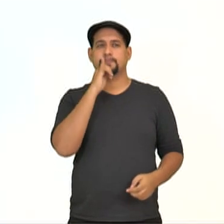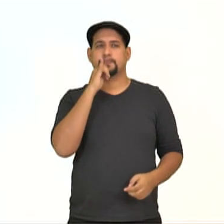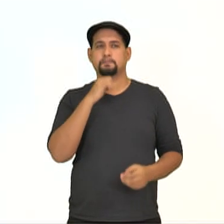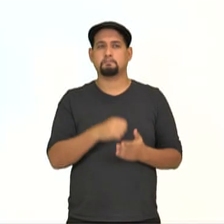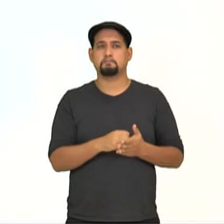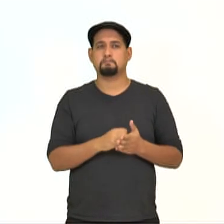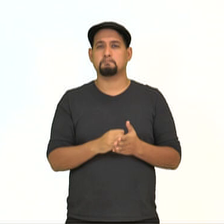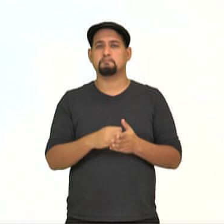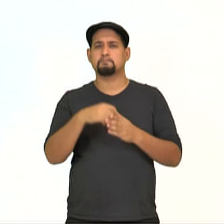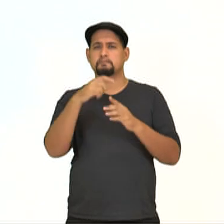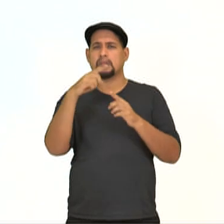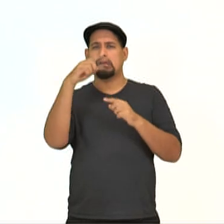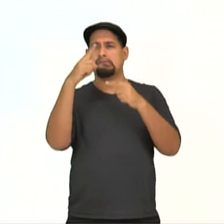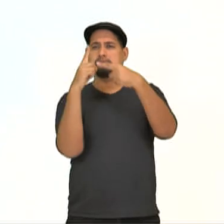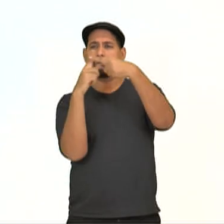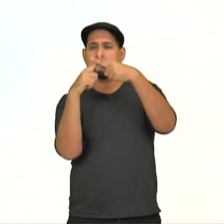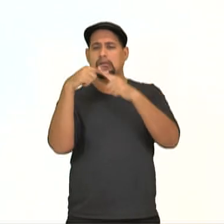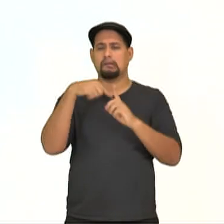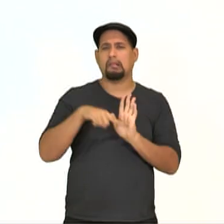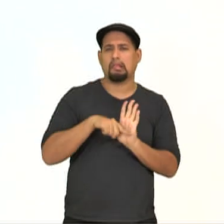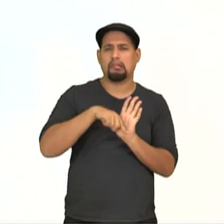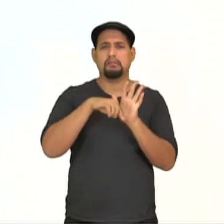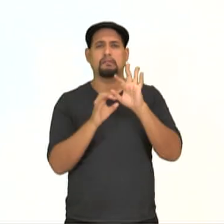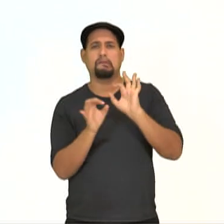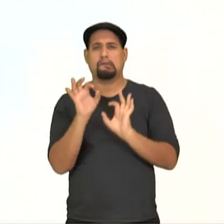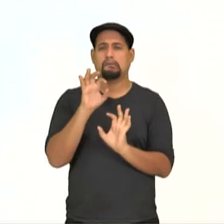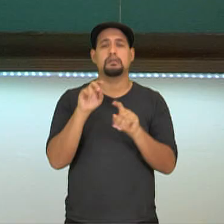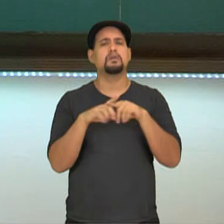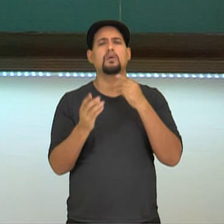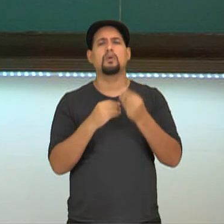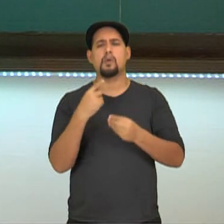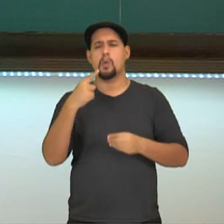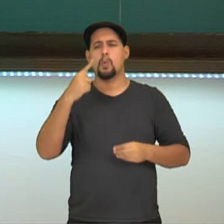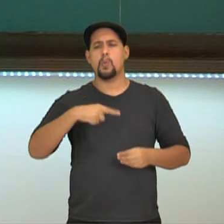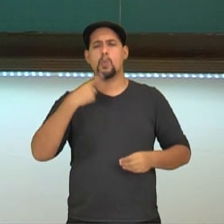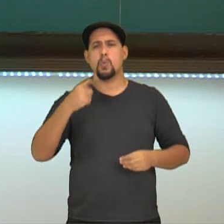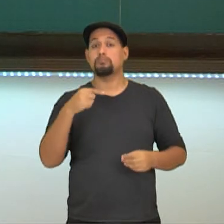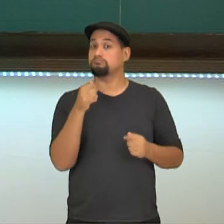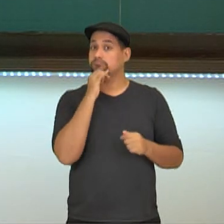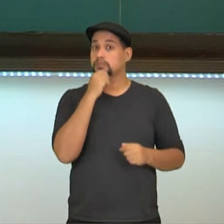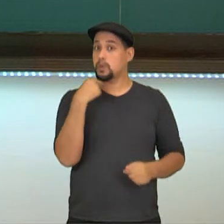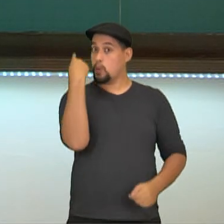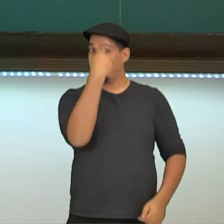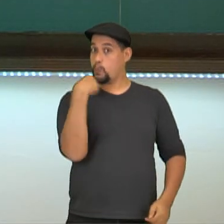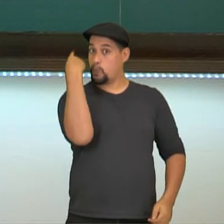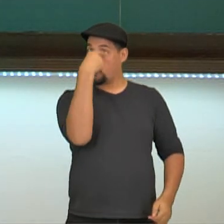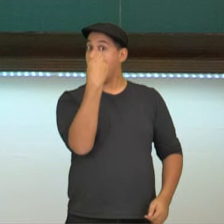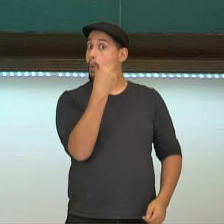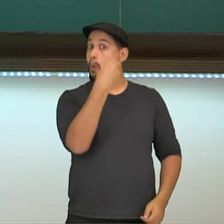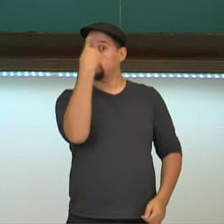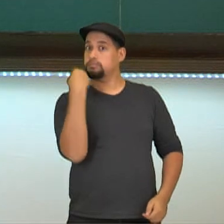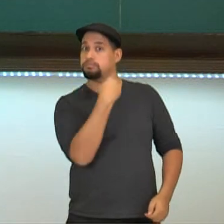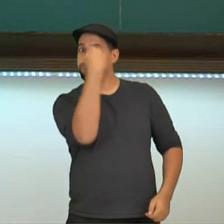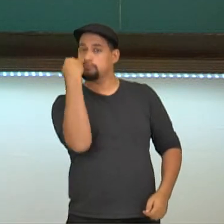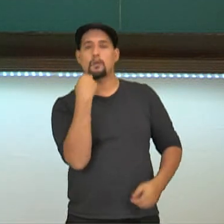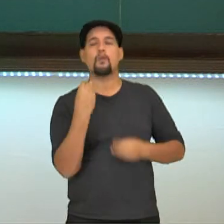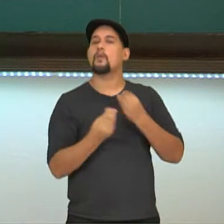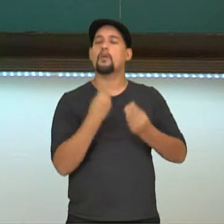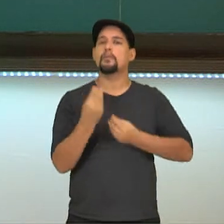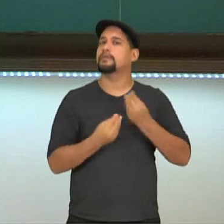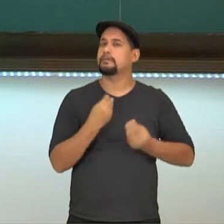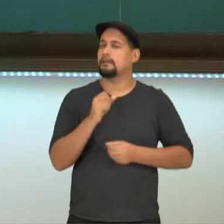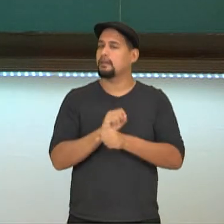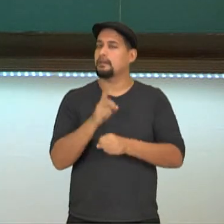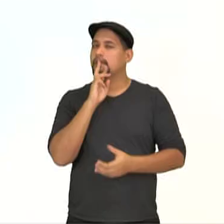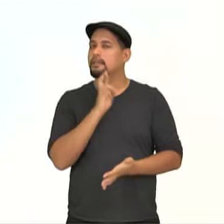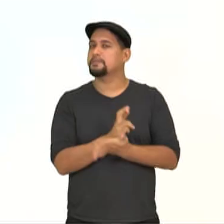do campo elétrico, em qual sentido ele vai girar? No sentido horário ou no sentido anti-horário? Tempo